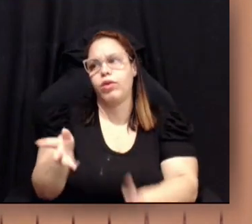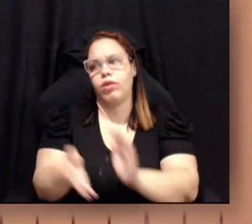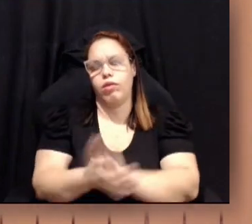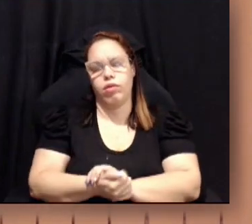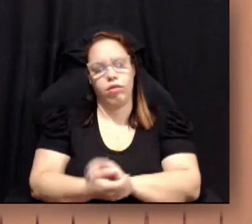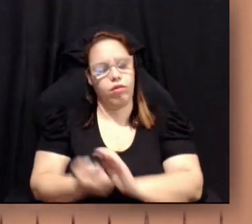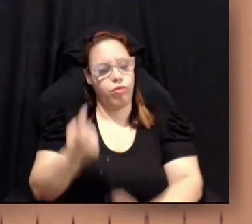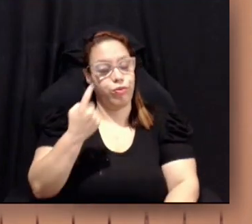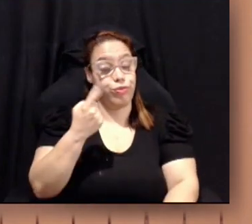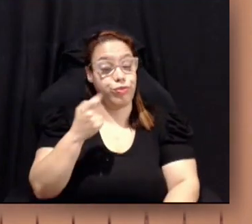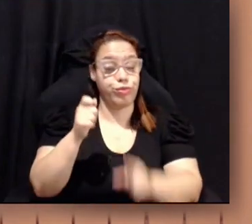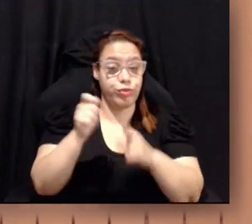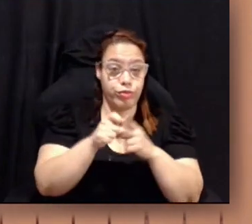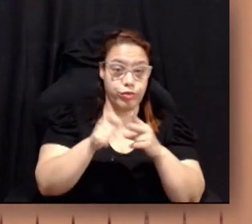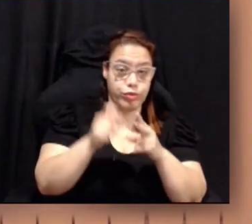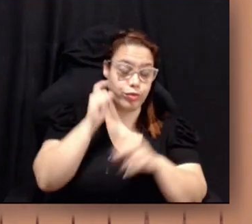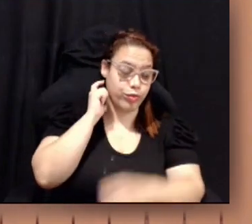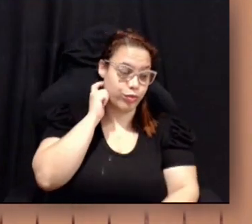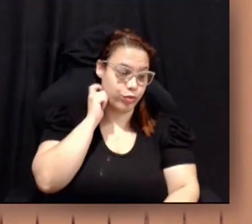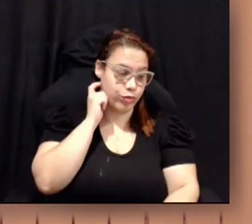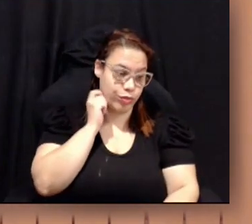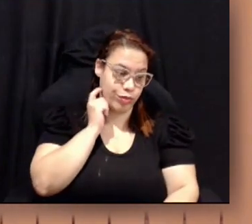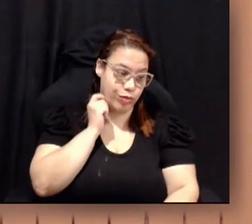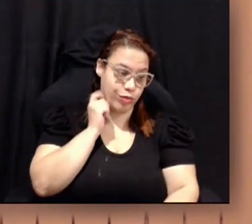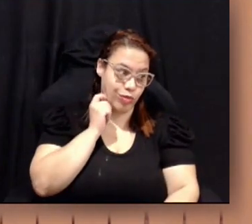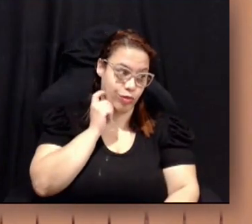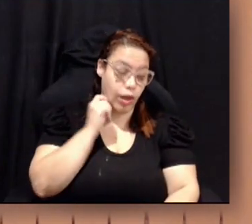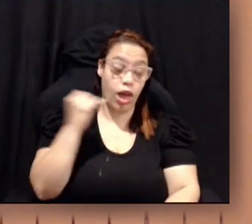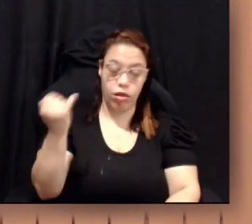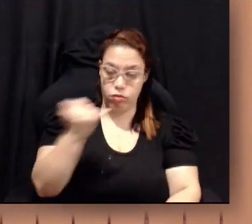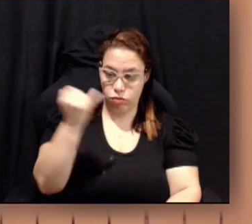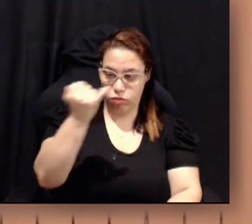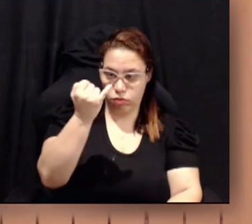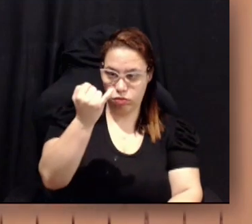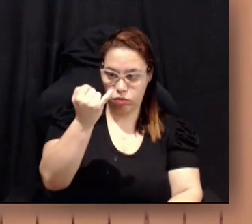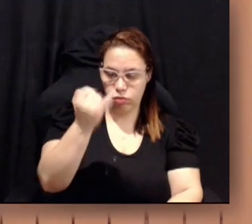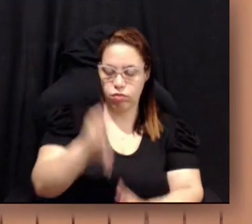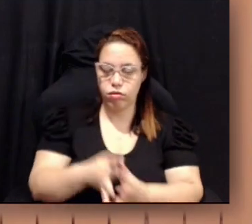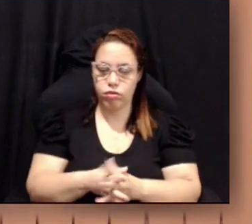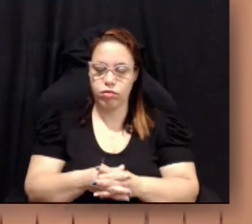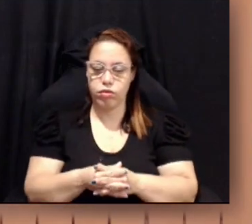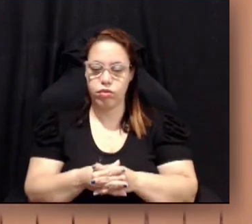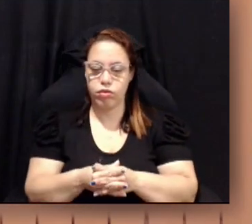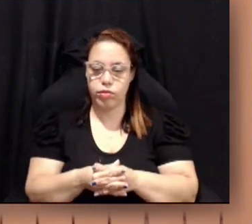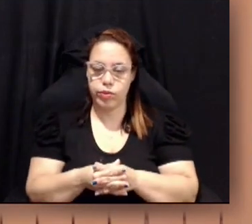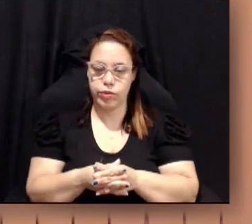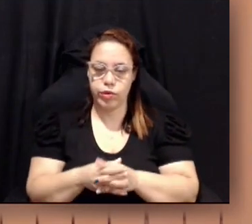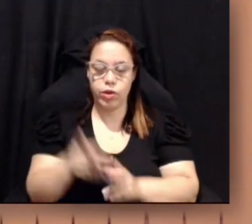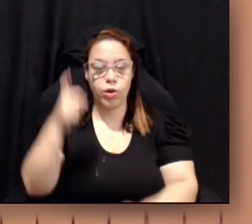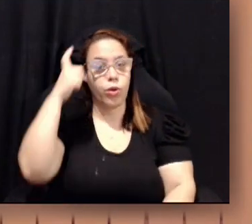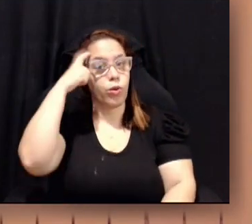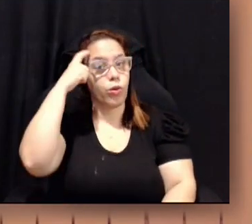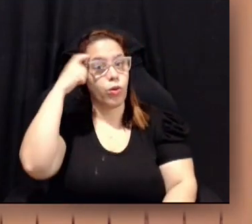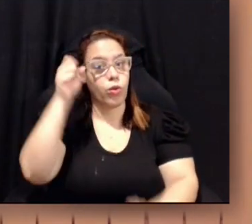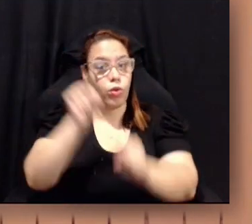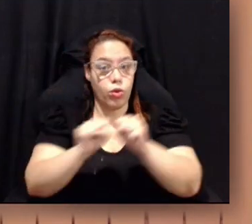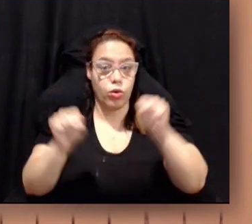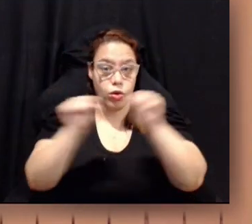questão que é importante para a gente pensar o sistema é a do